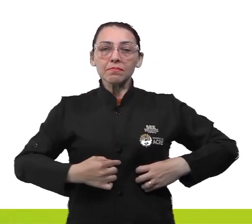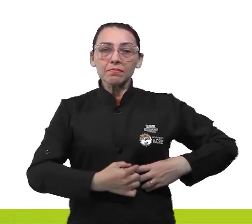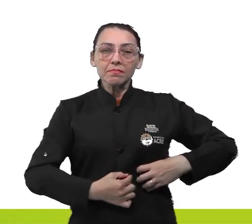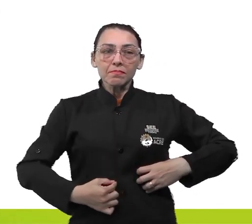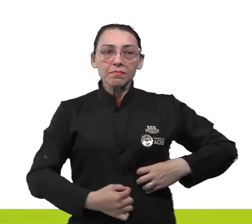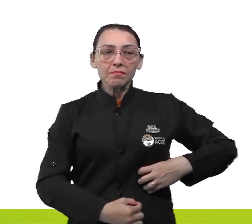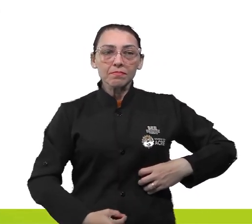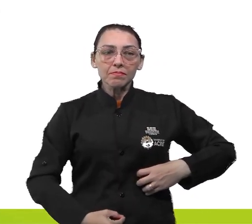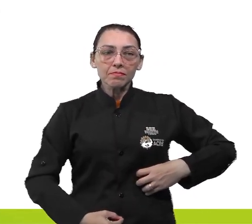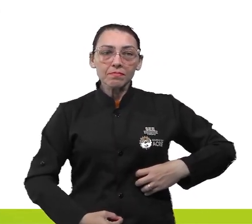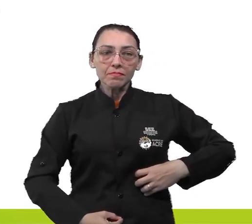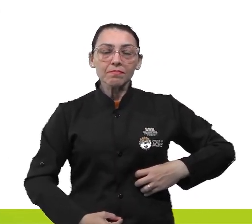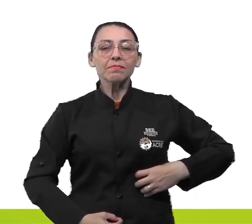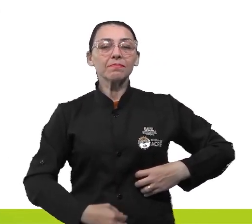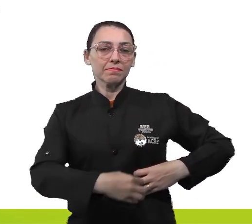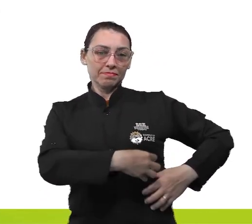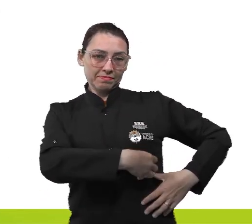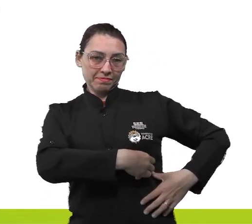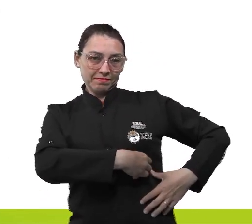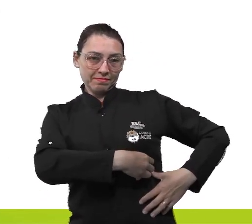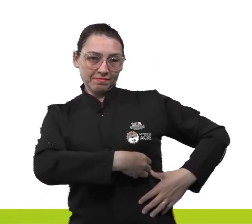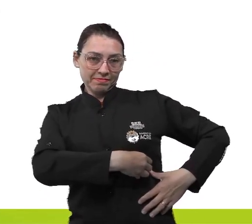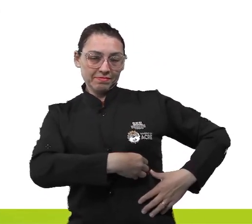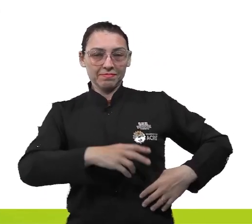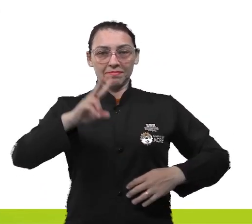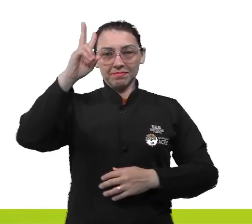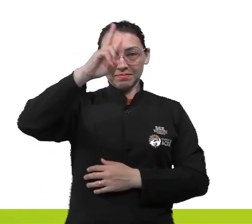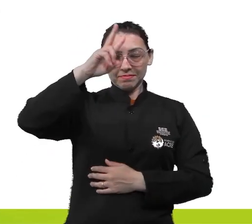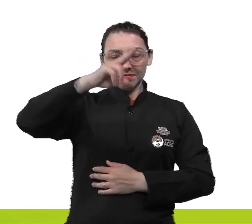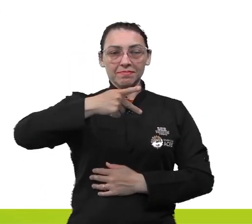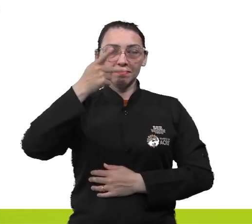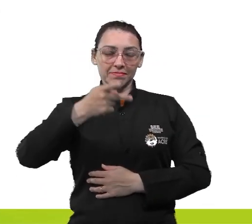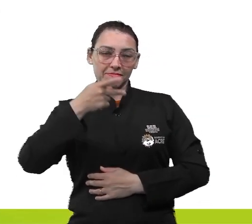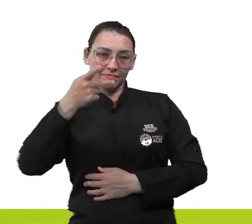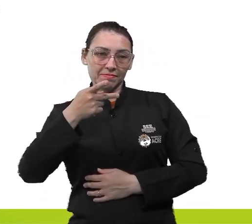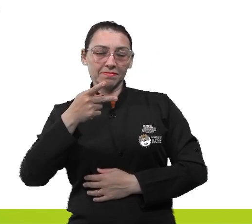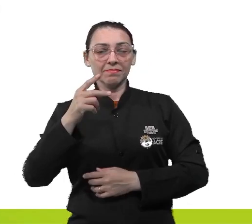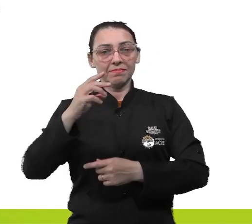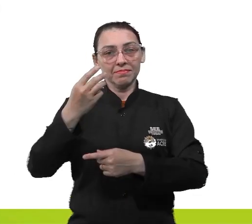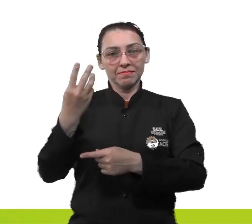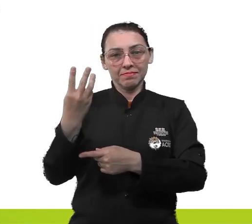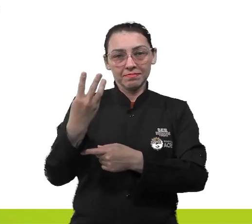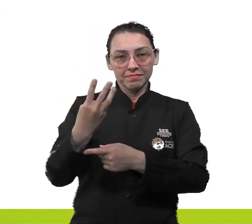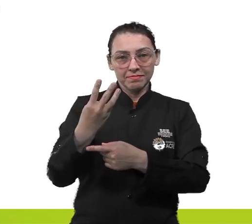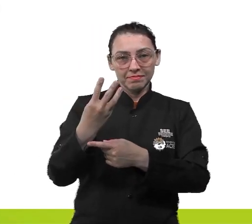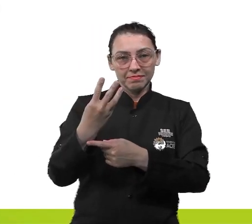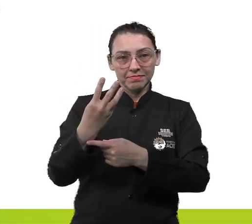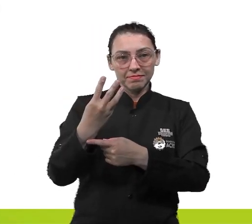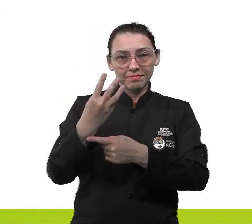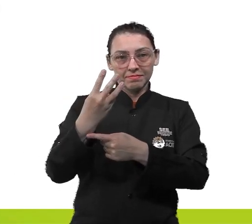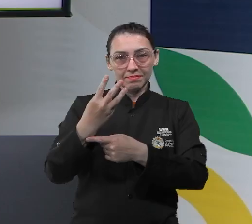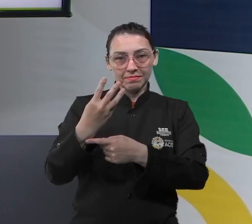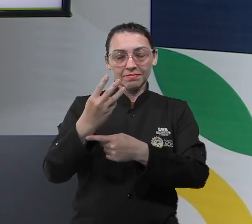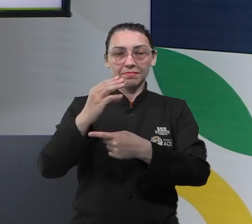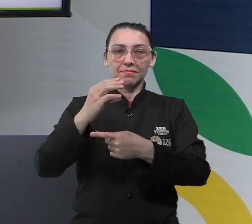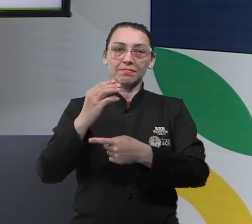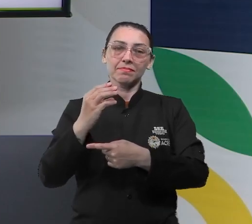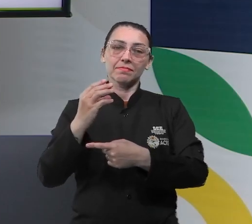delgado? É no estômago, né, pessoal? Lembra que eu falei? Então, o nosso gabarito é a alternativa C, tá